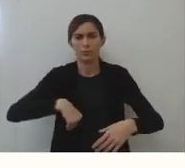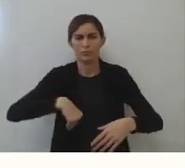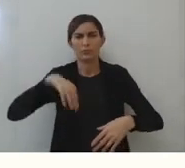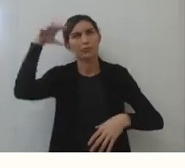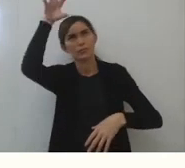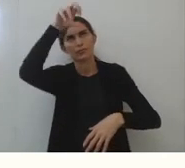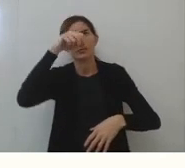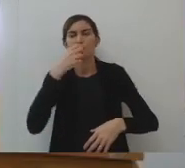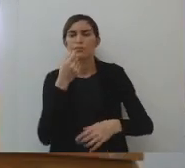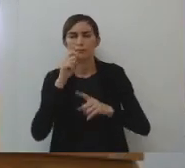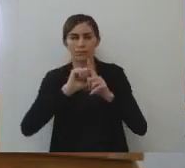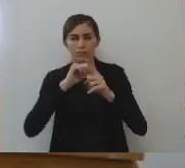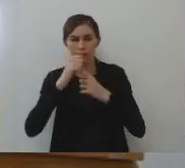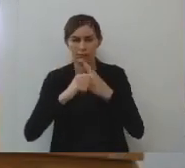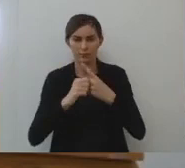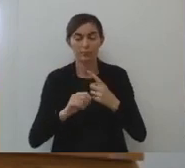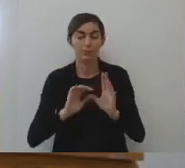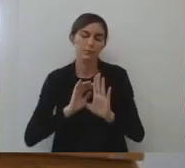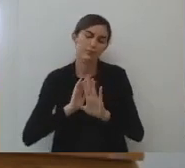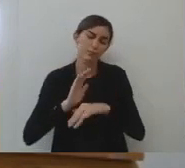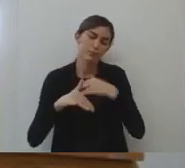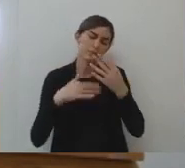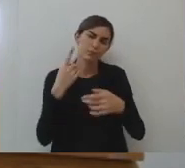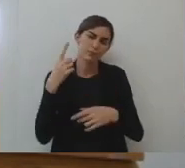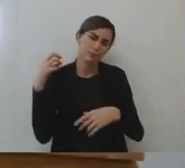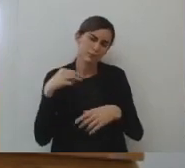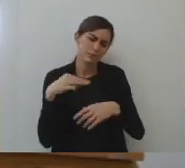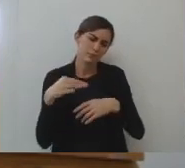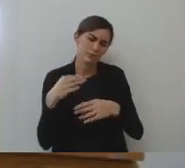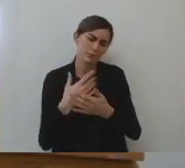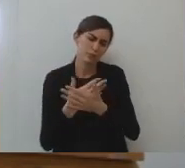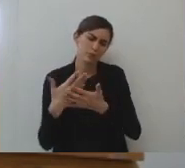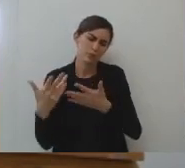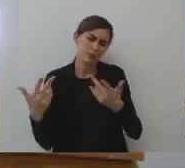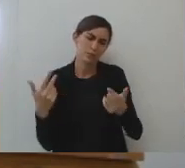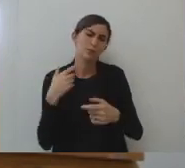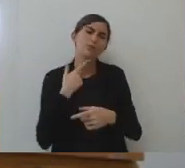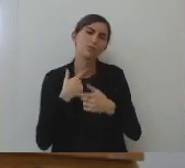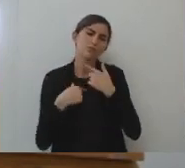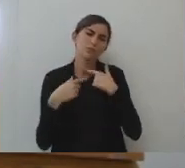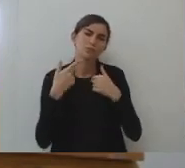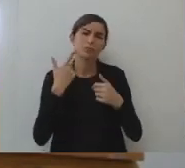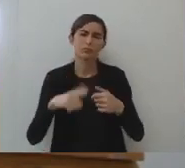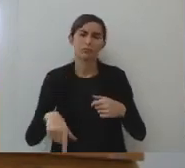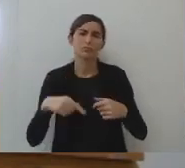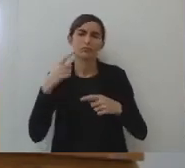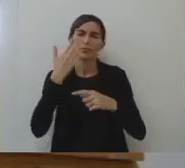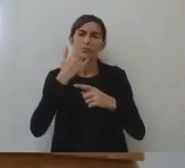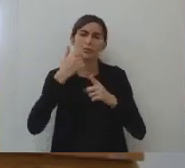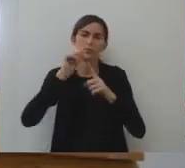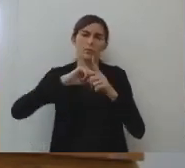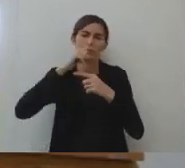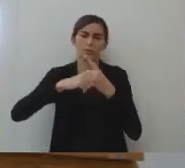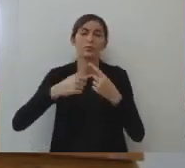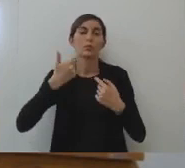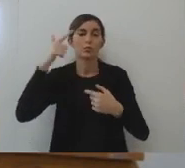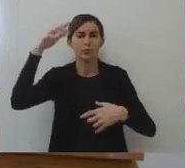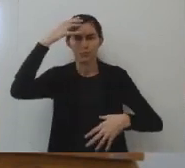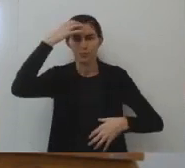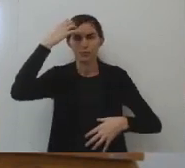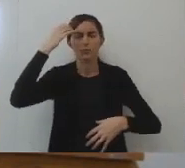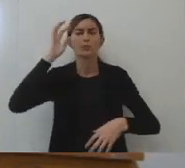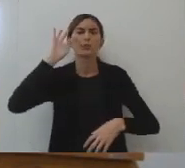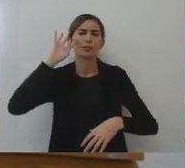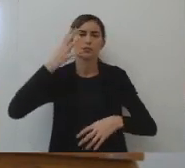projeto. Passados alguns minutos, voltou o desejo de comer bananas. Então outro macaco resolveu comer